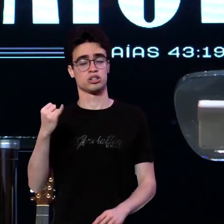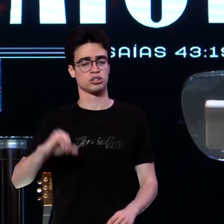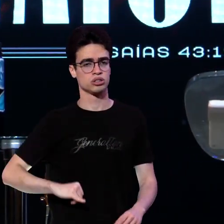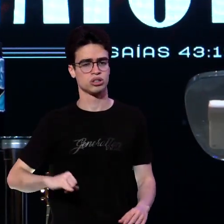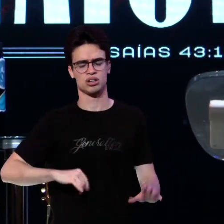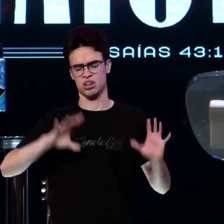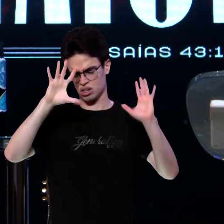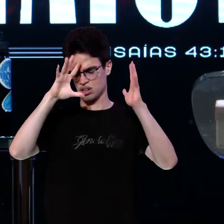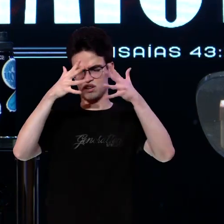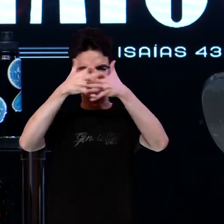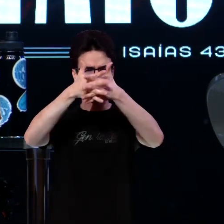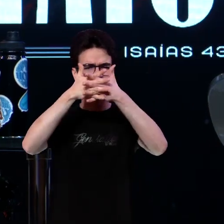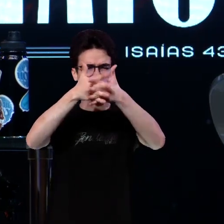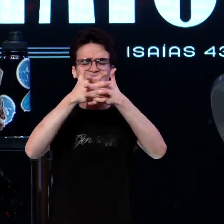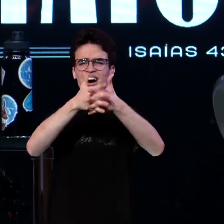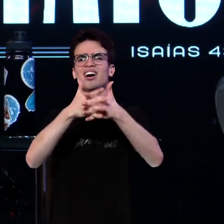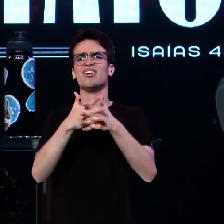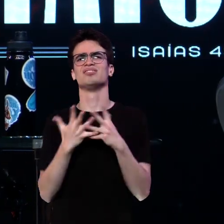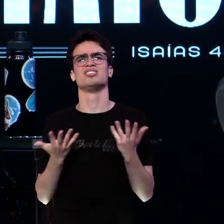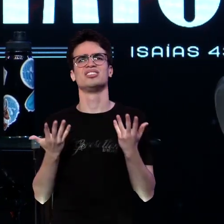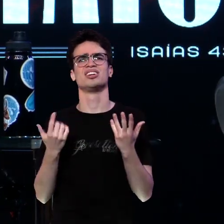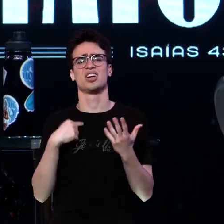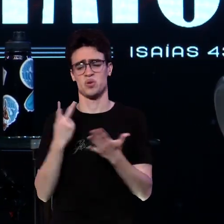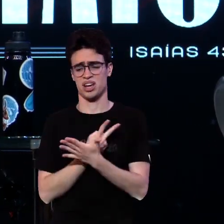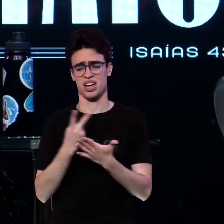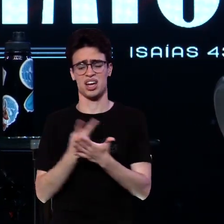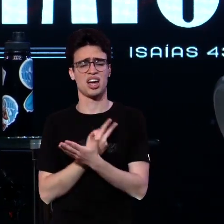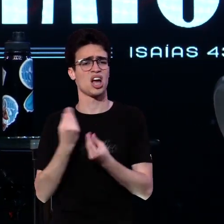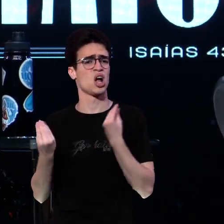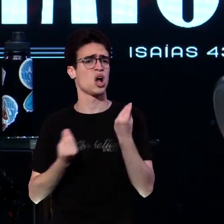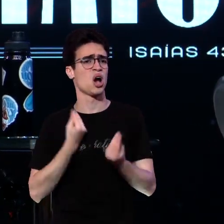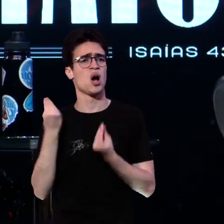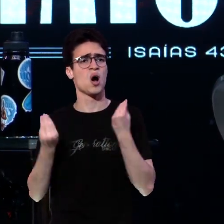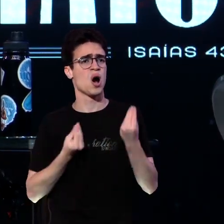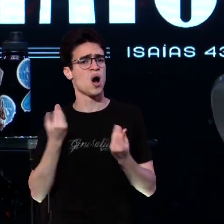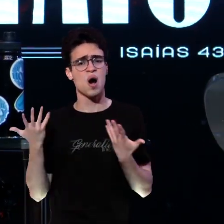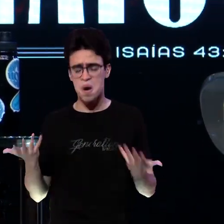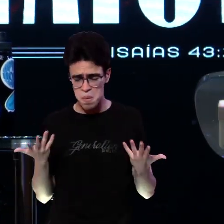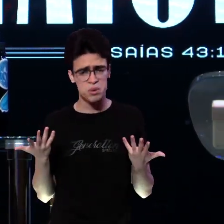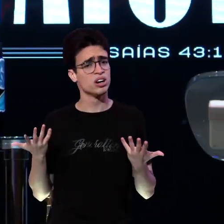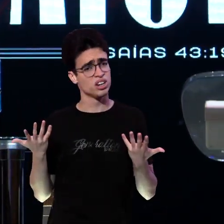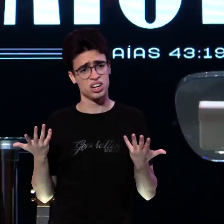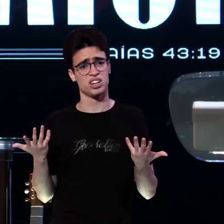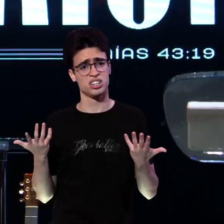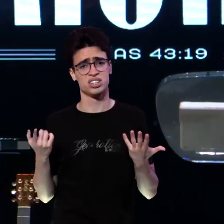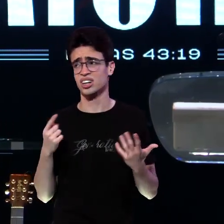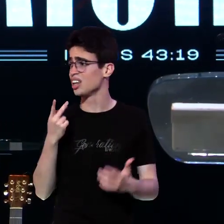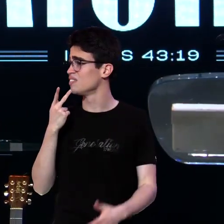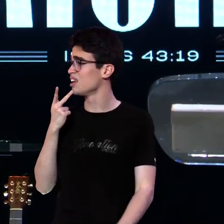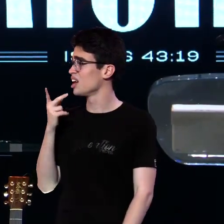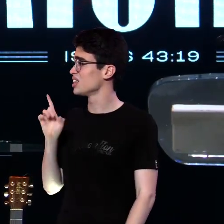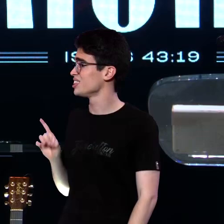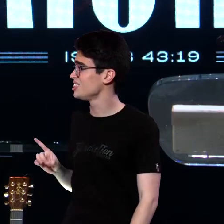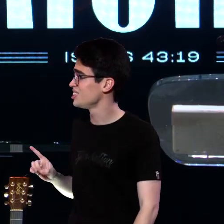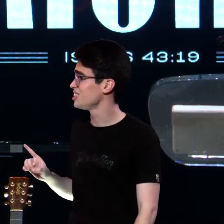mas aonde foi que eu errei para isso tudo acontecer comigo? Então ele começa a falar,